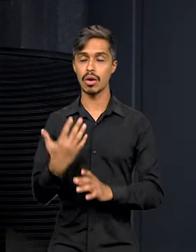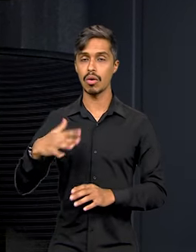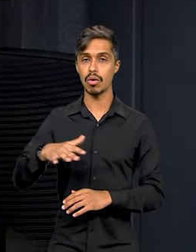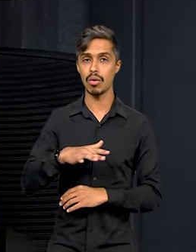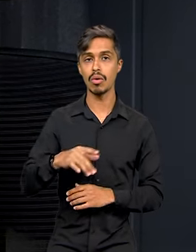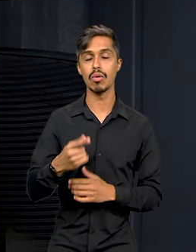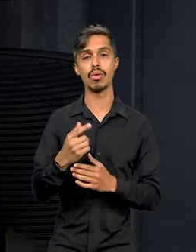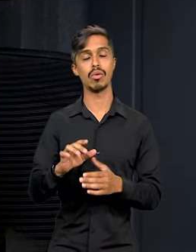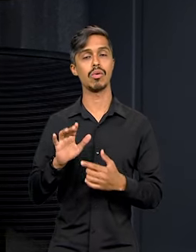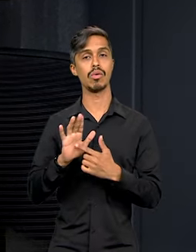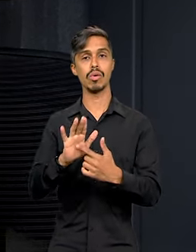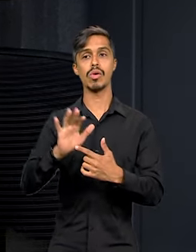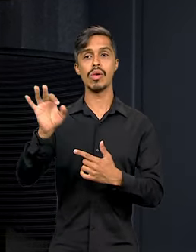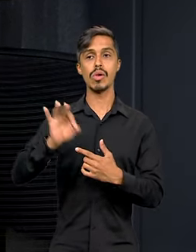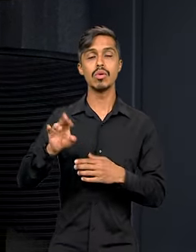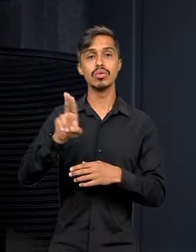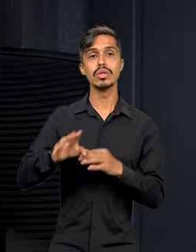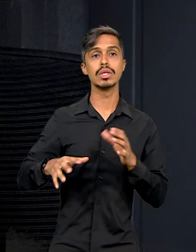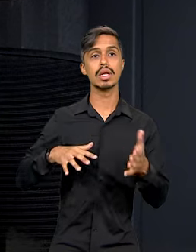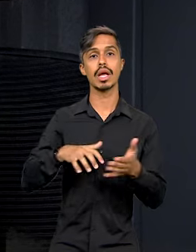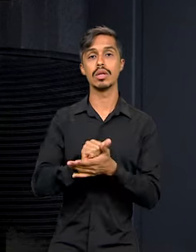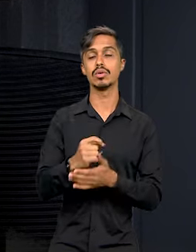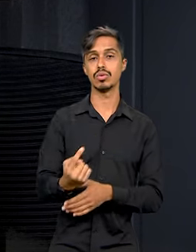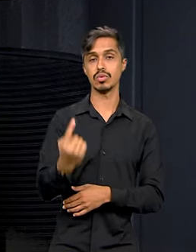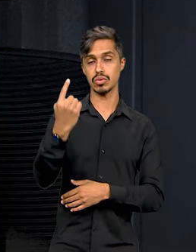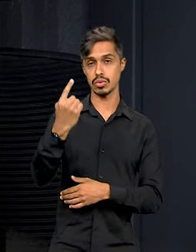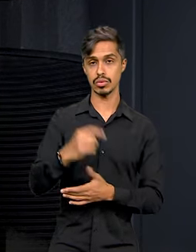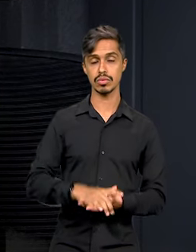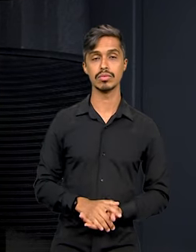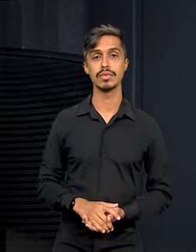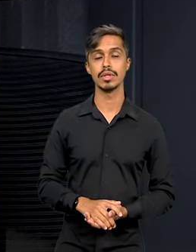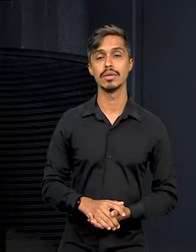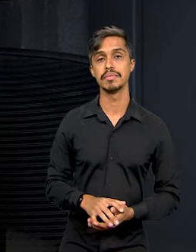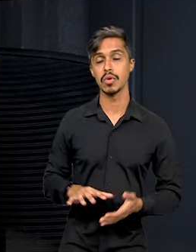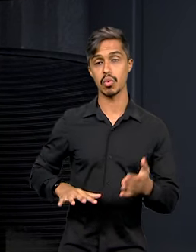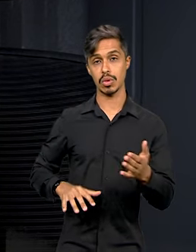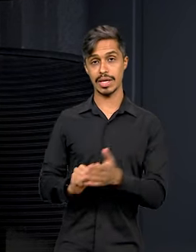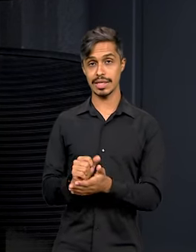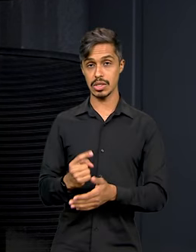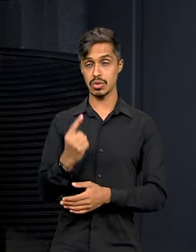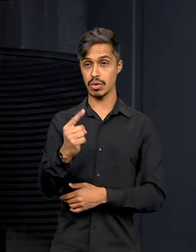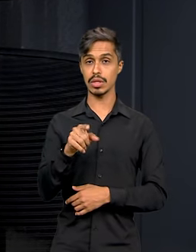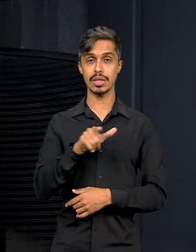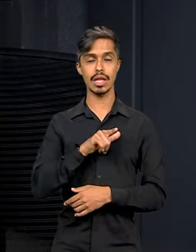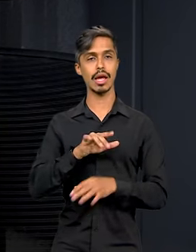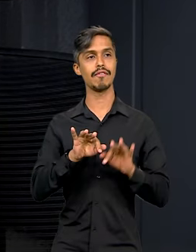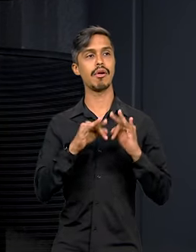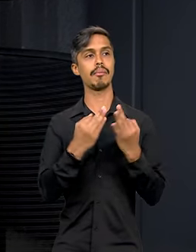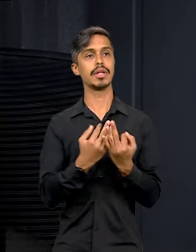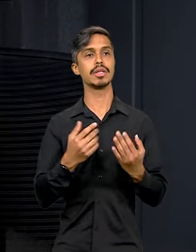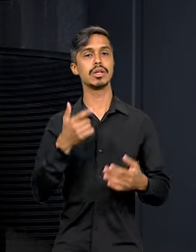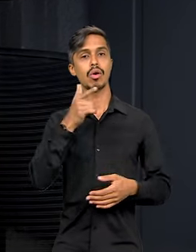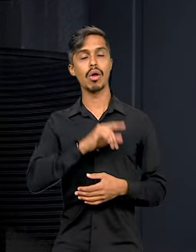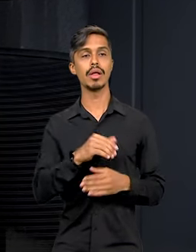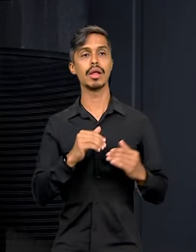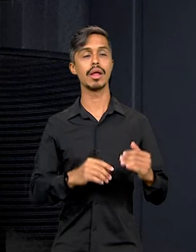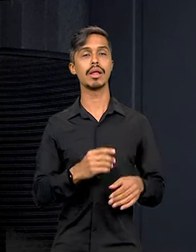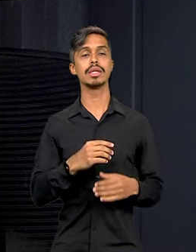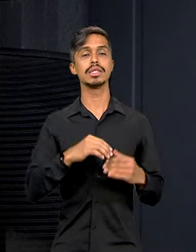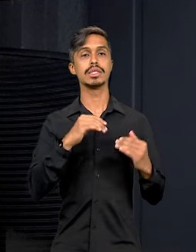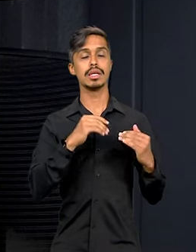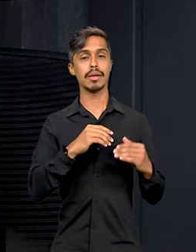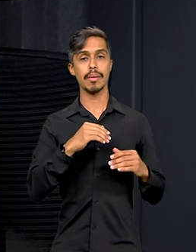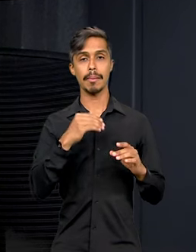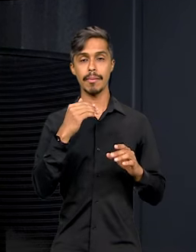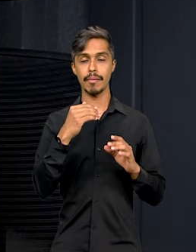um indicador a partir do cadastro único esse cadastro que tem aí a as famílias que ganham até meio salário